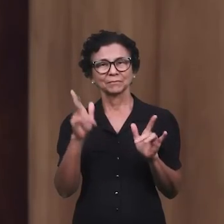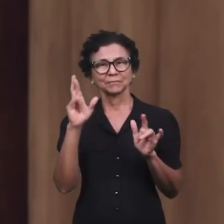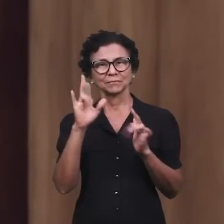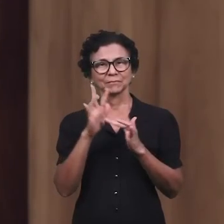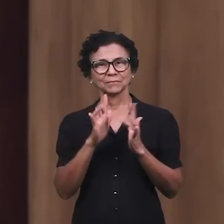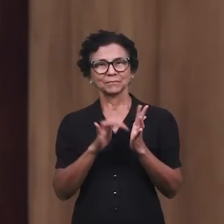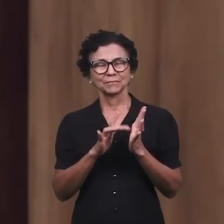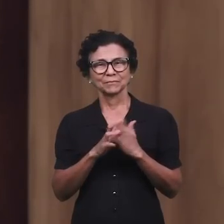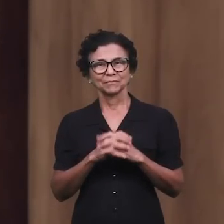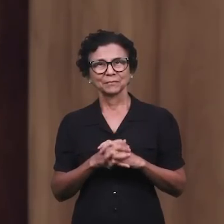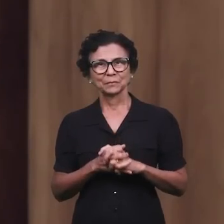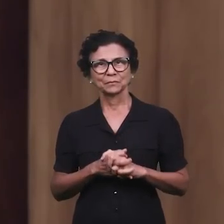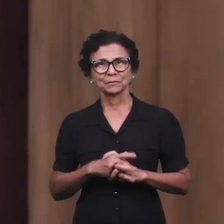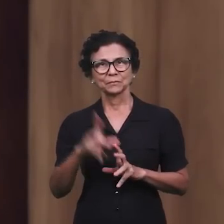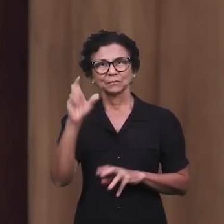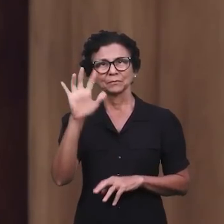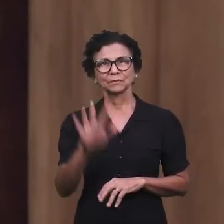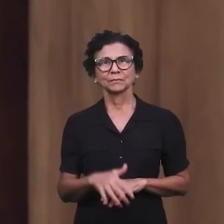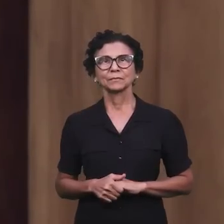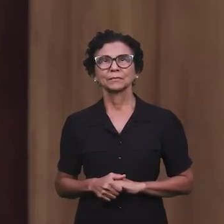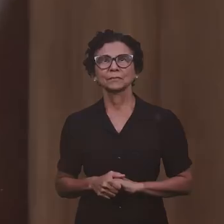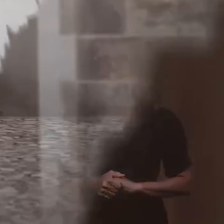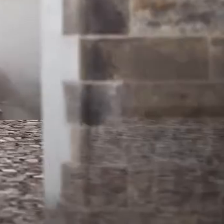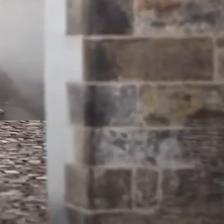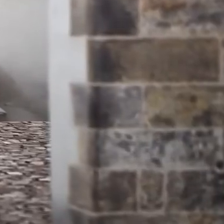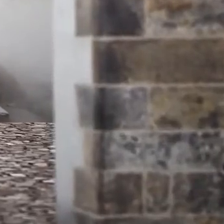a paz do Senhor Jesus. Deus abençoe.